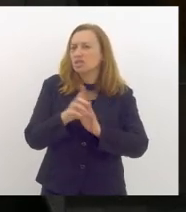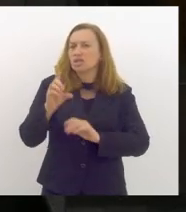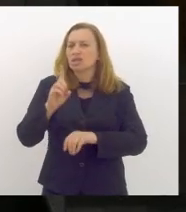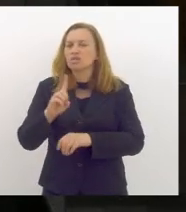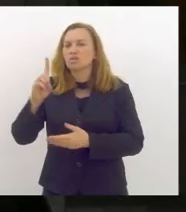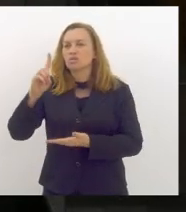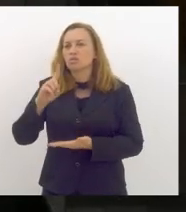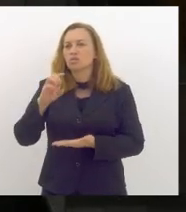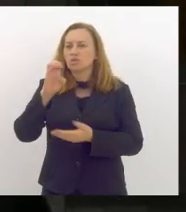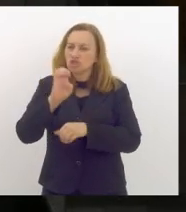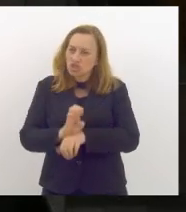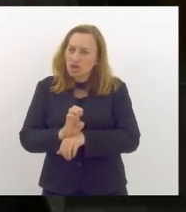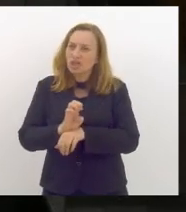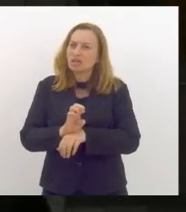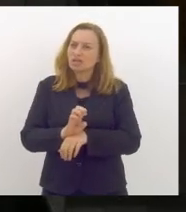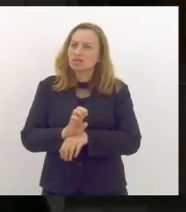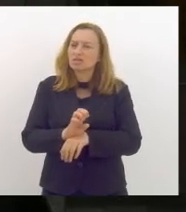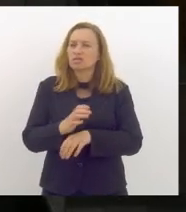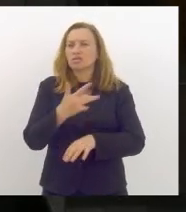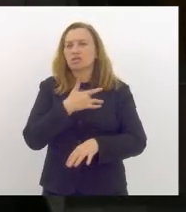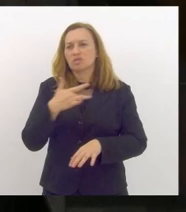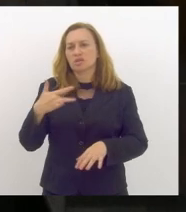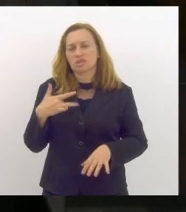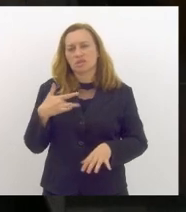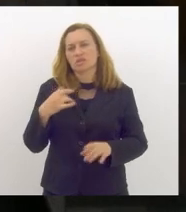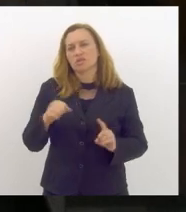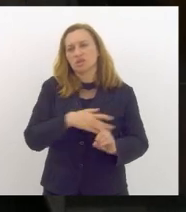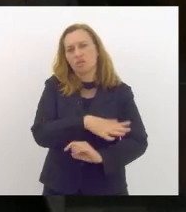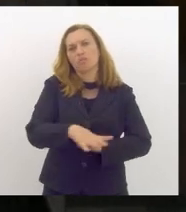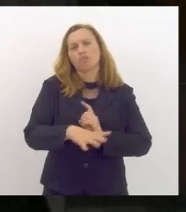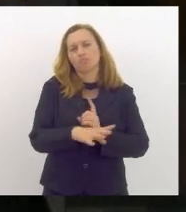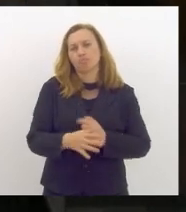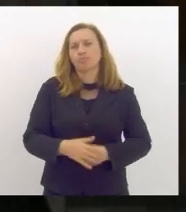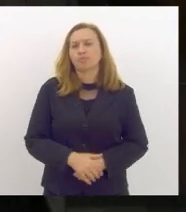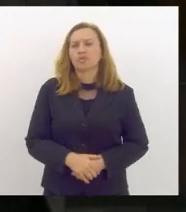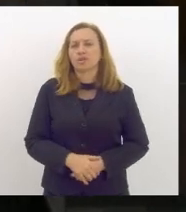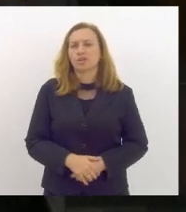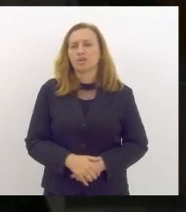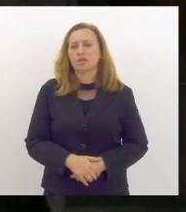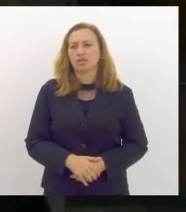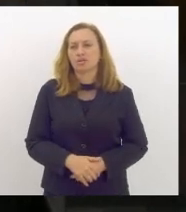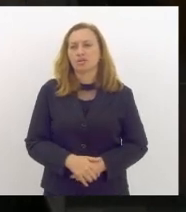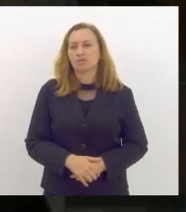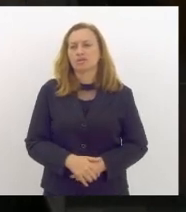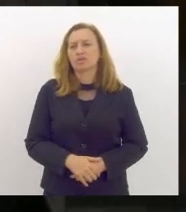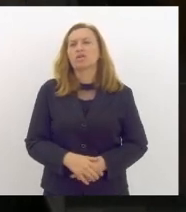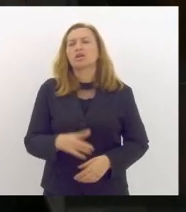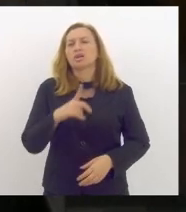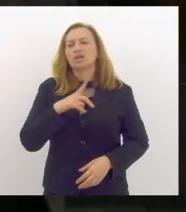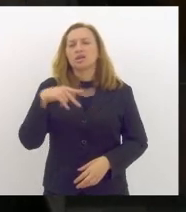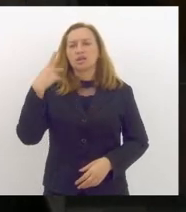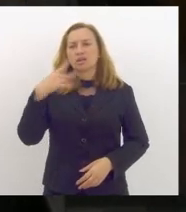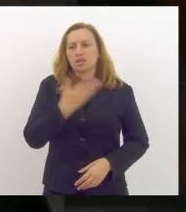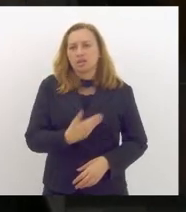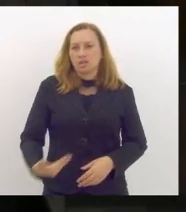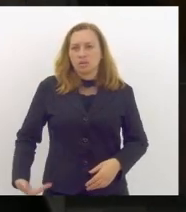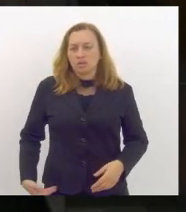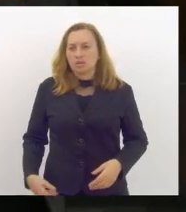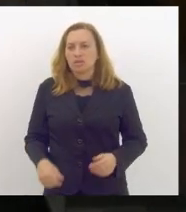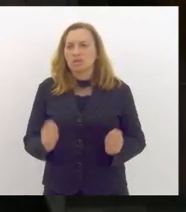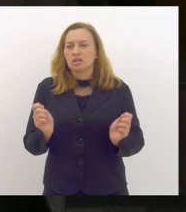Estado de bem-estar social e o que que é o estado do bem-estar Social é temos políticas públicas